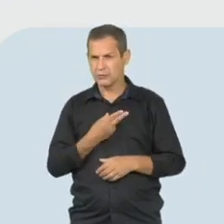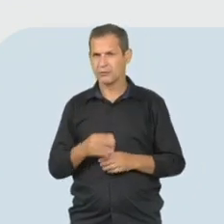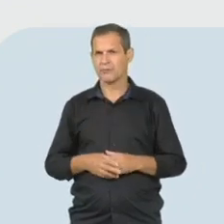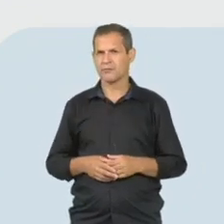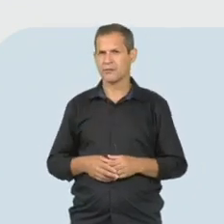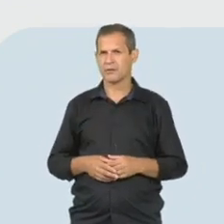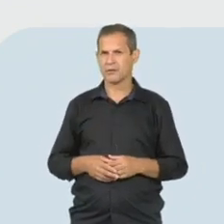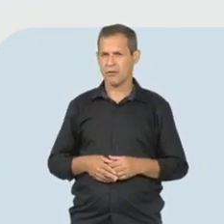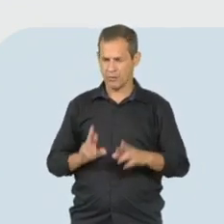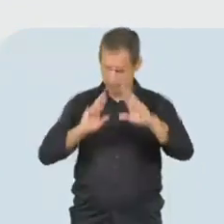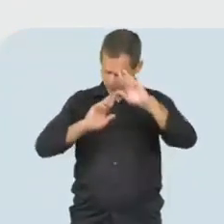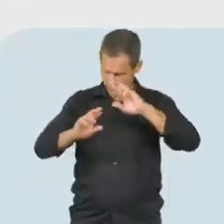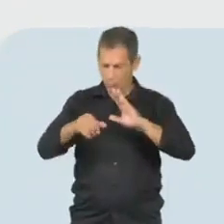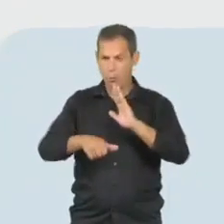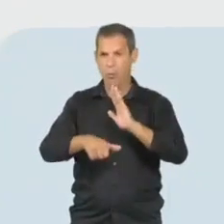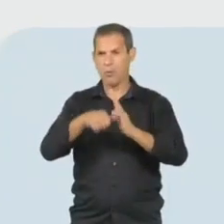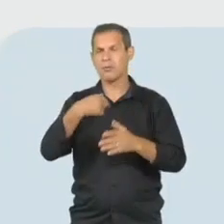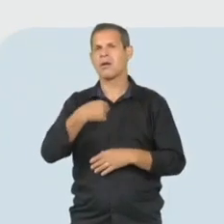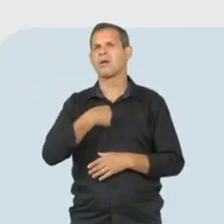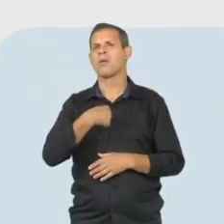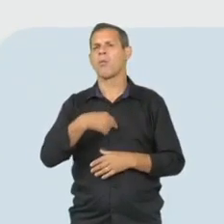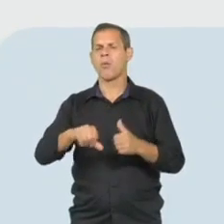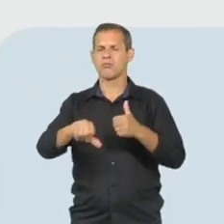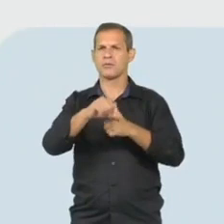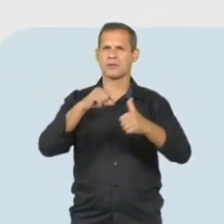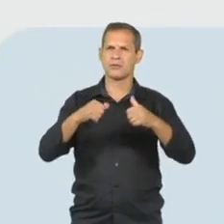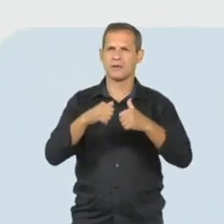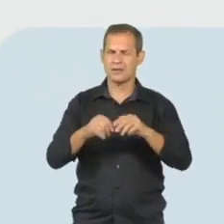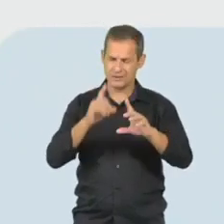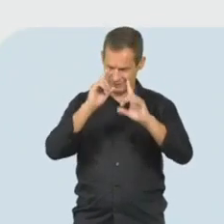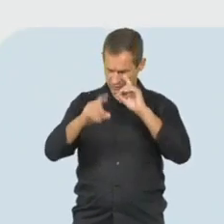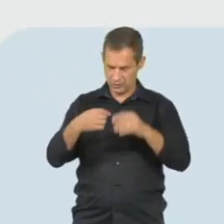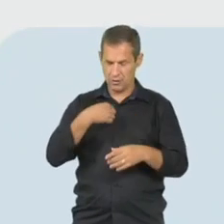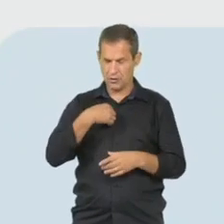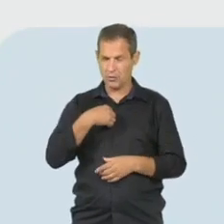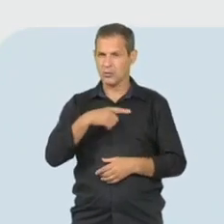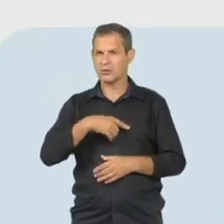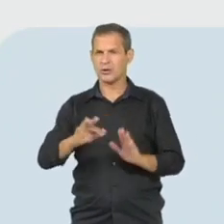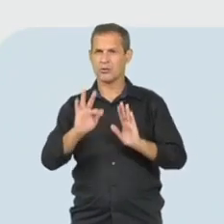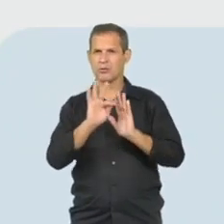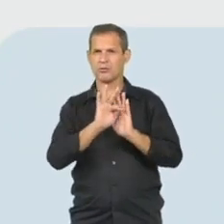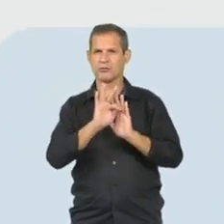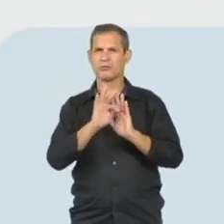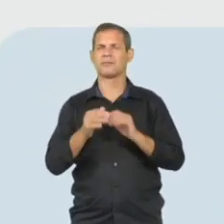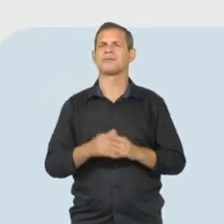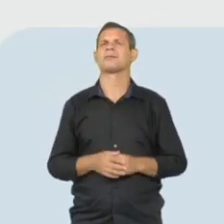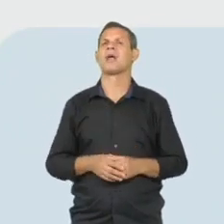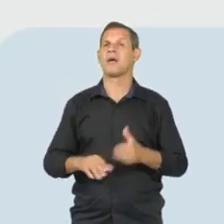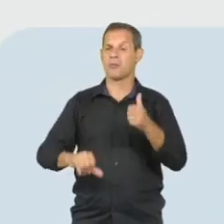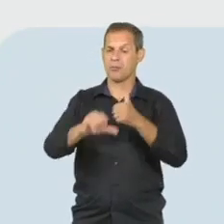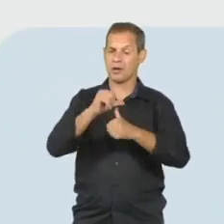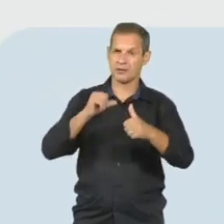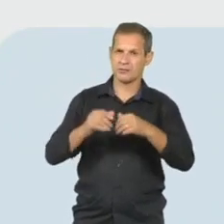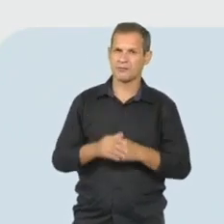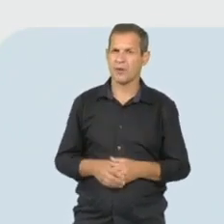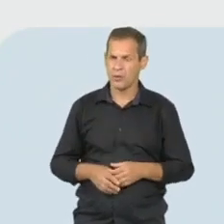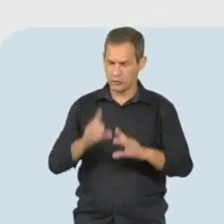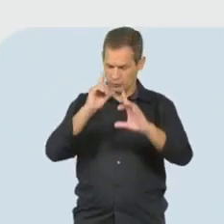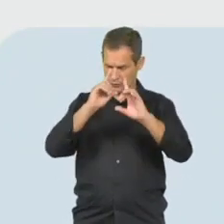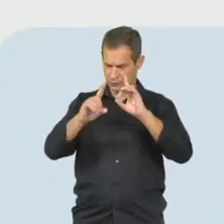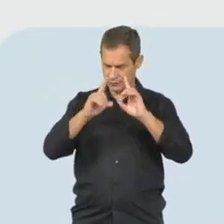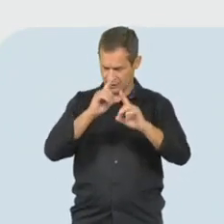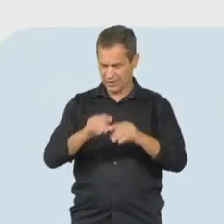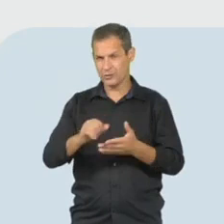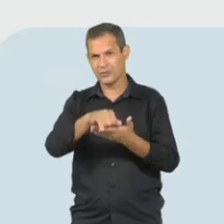verificação? Primeiro, eu vou transformar esse dado, eu vou ter uma fórmula para transformar os dados